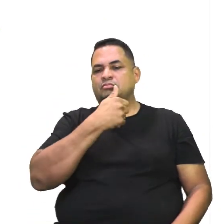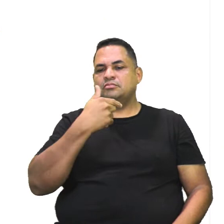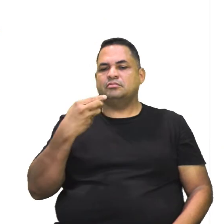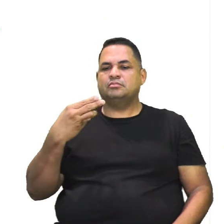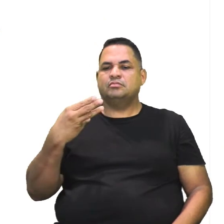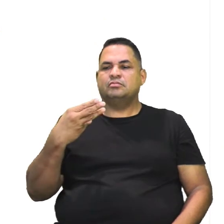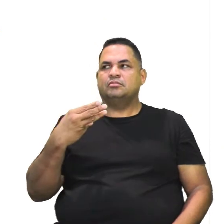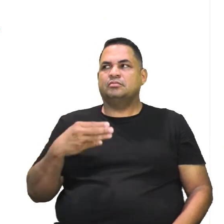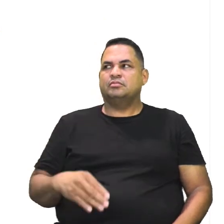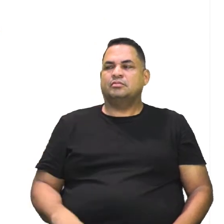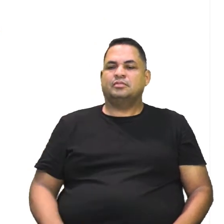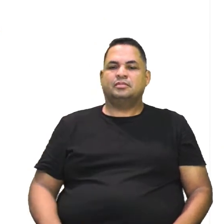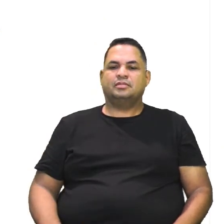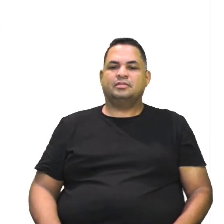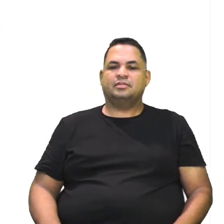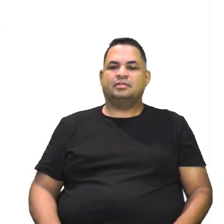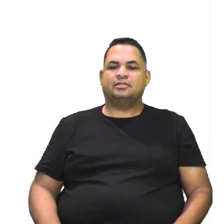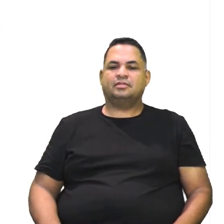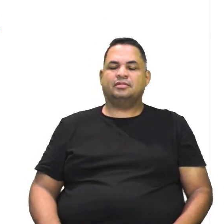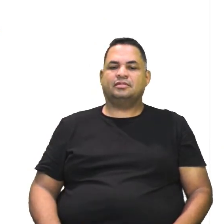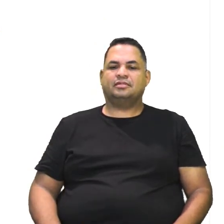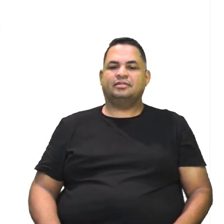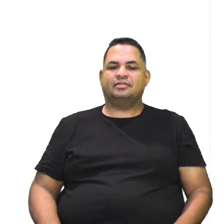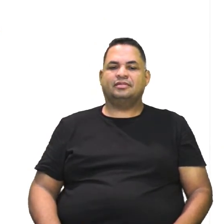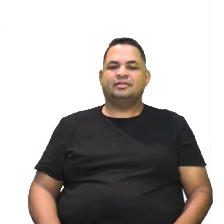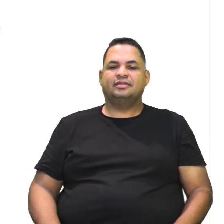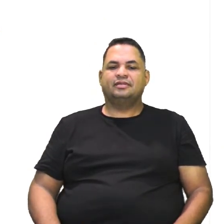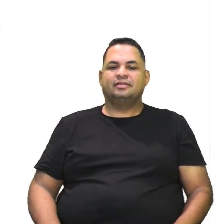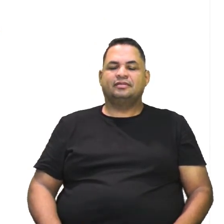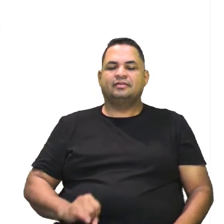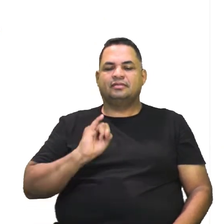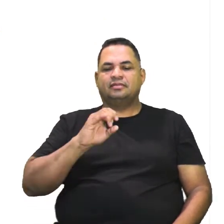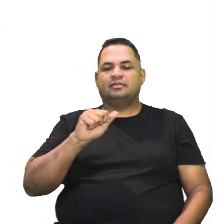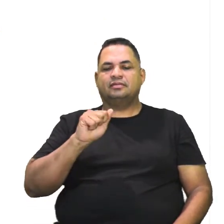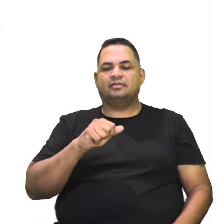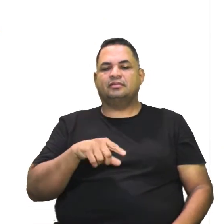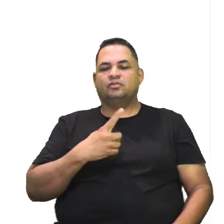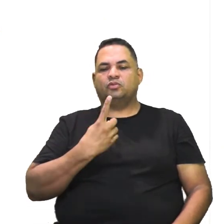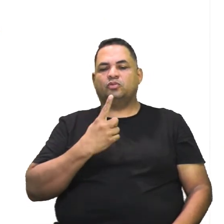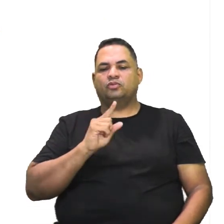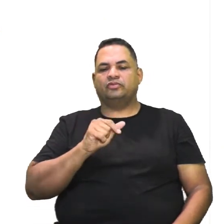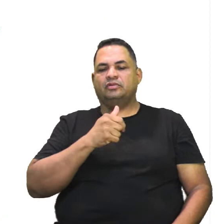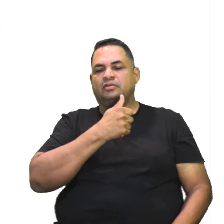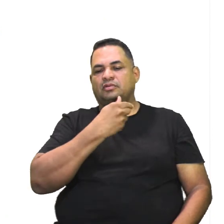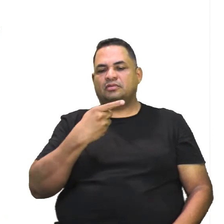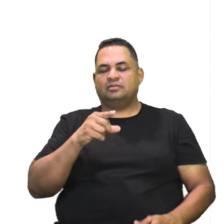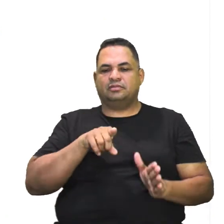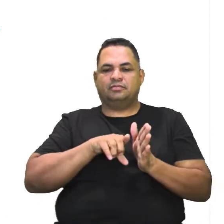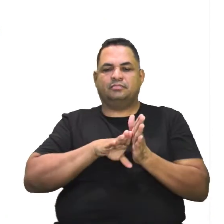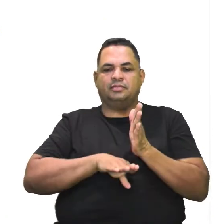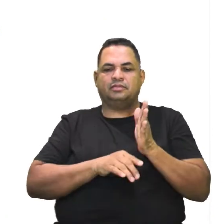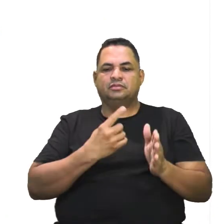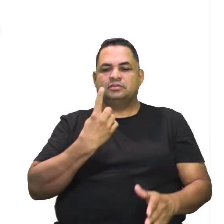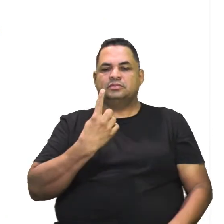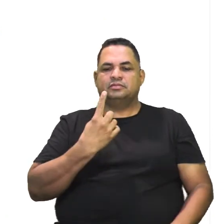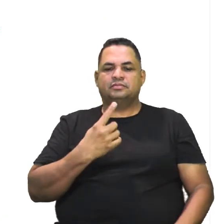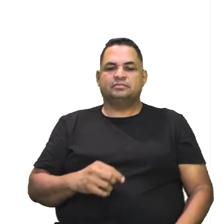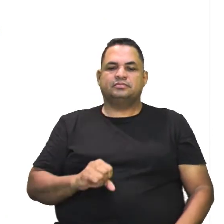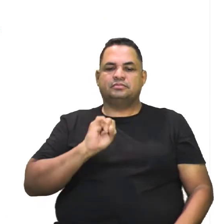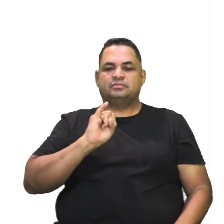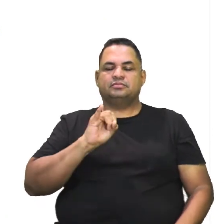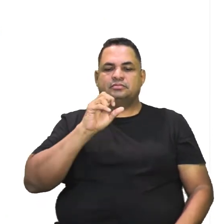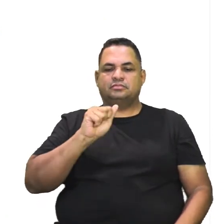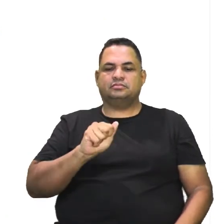Isso. Beleza. Então, o meu IA vai ser o quê? 1,13 menos 1. O meu IA vai